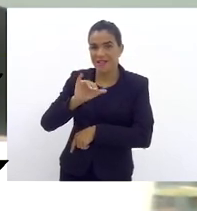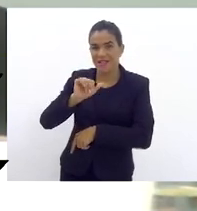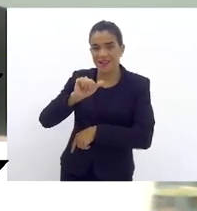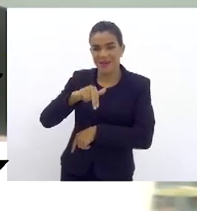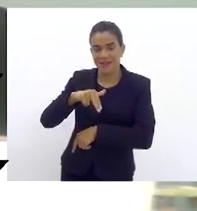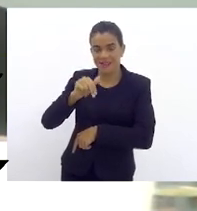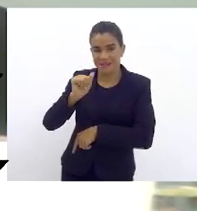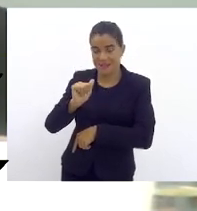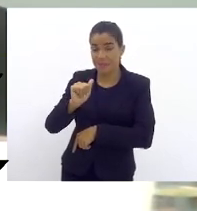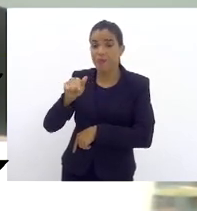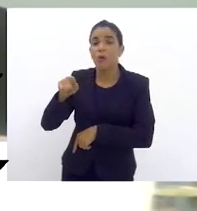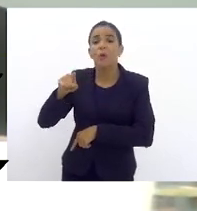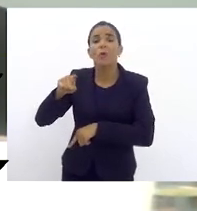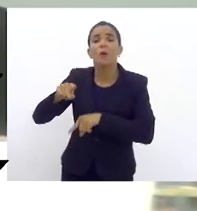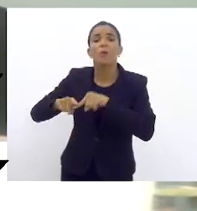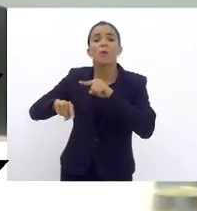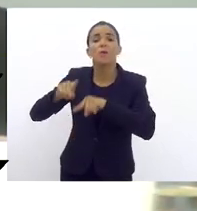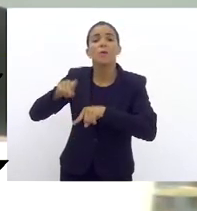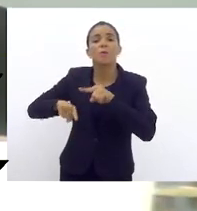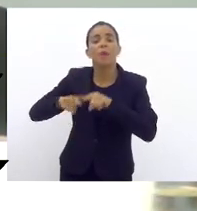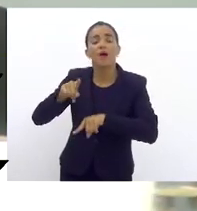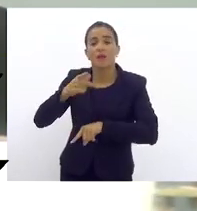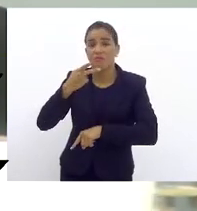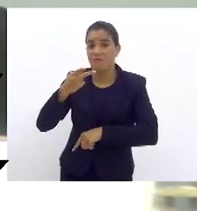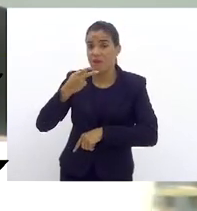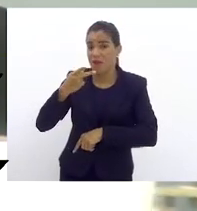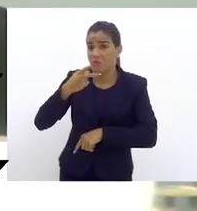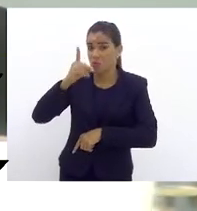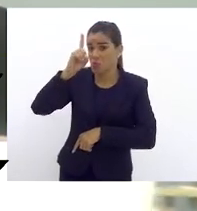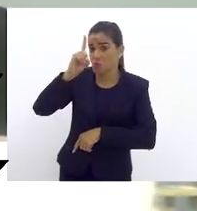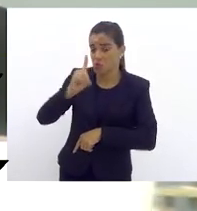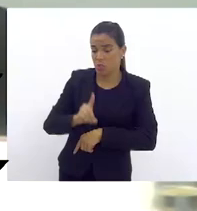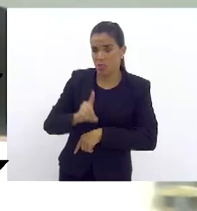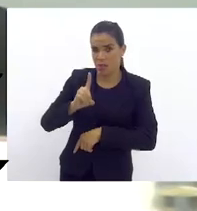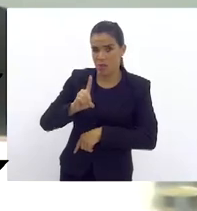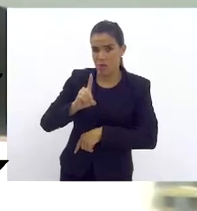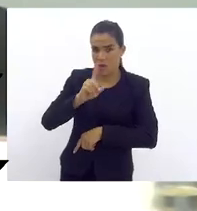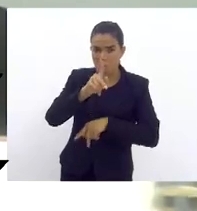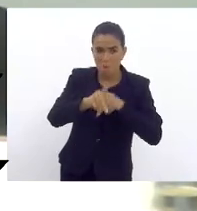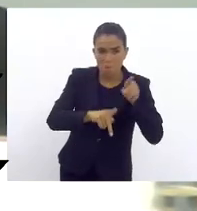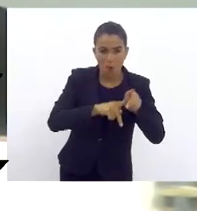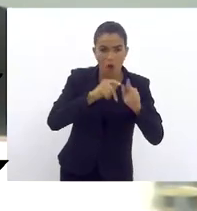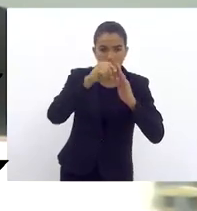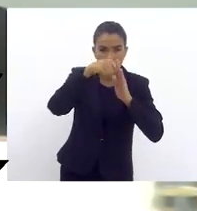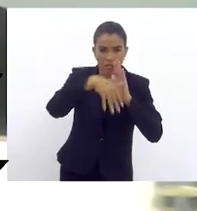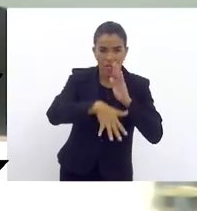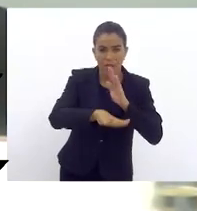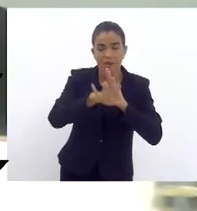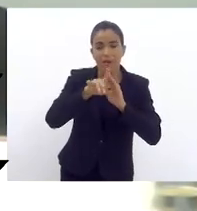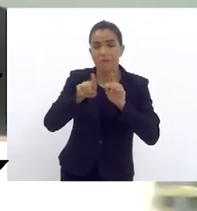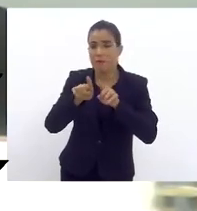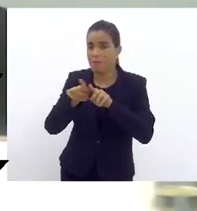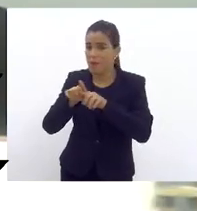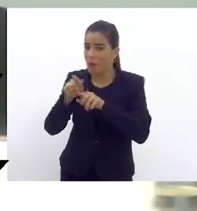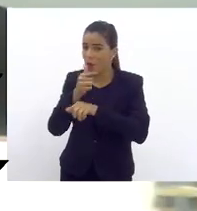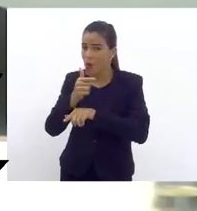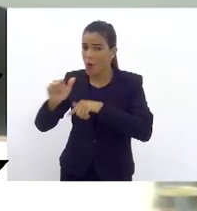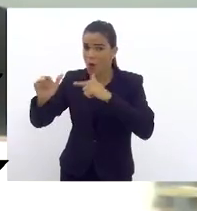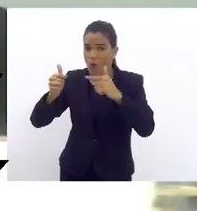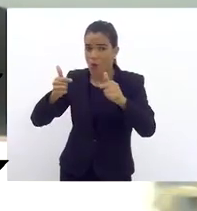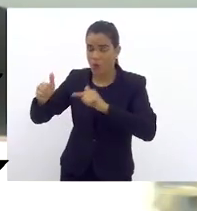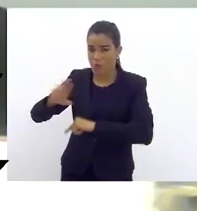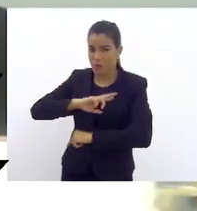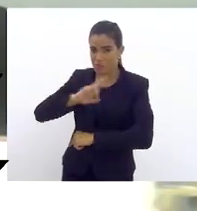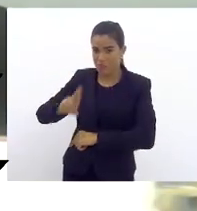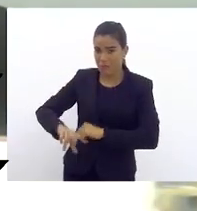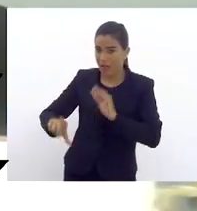um material abordando os direitos dos povos povos de terreiros dos povos de outros religiões Porque a